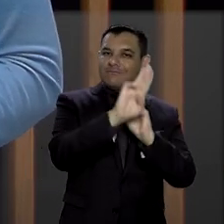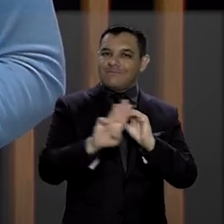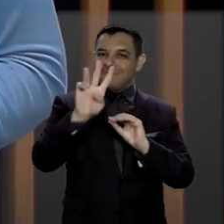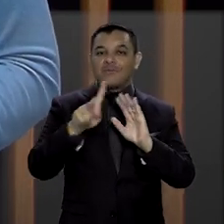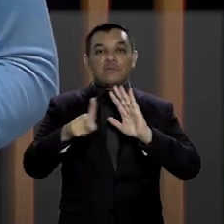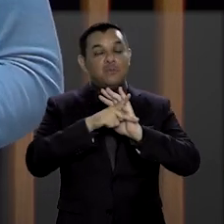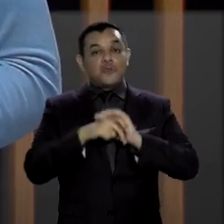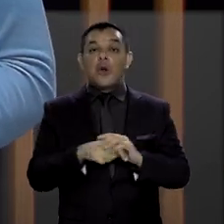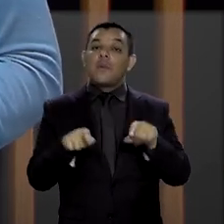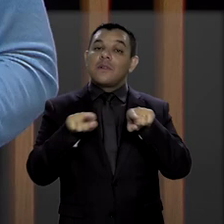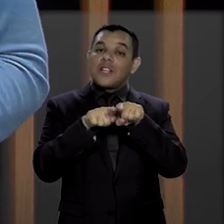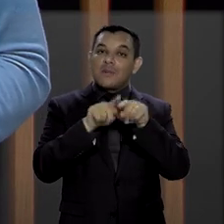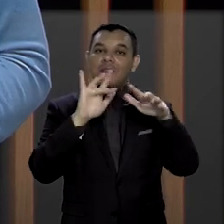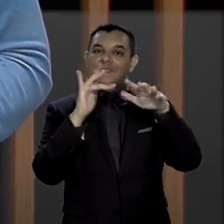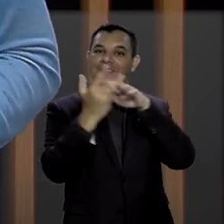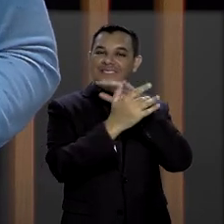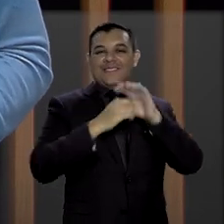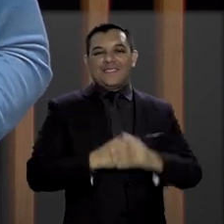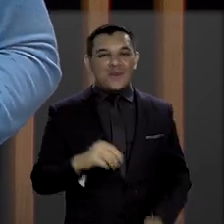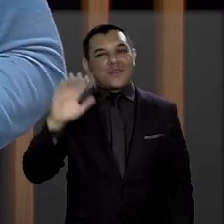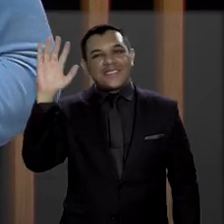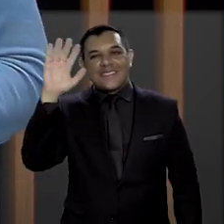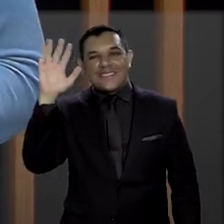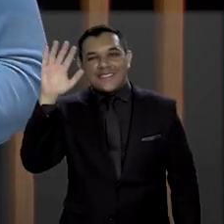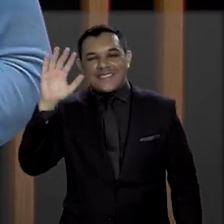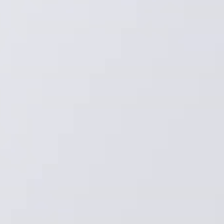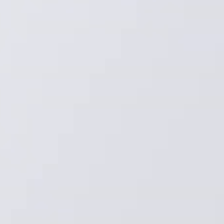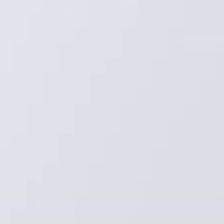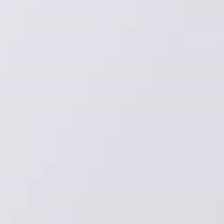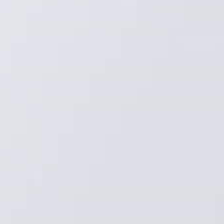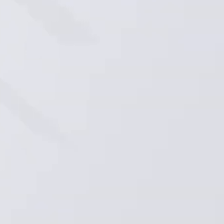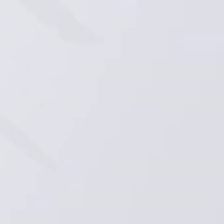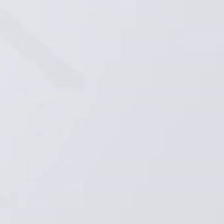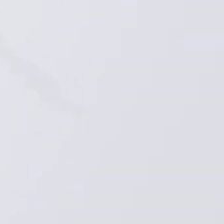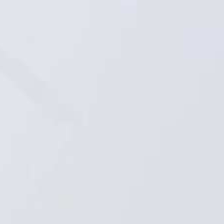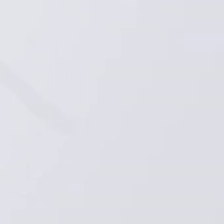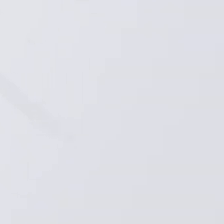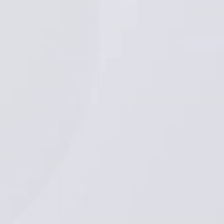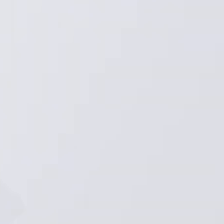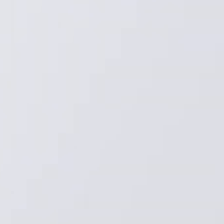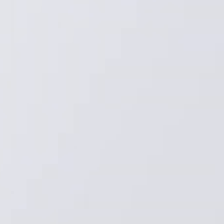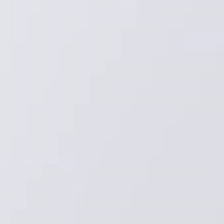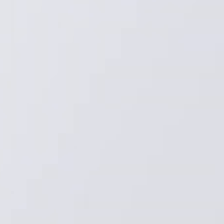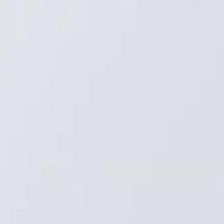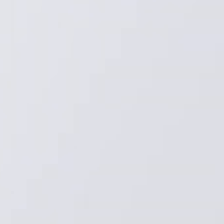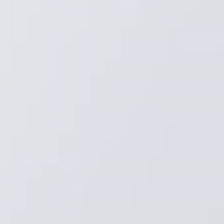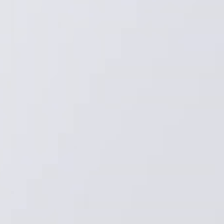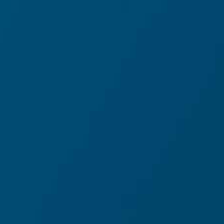STJ e nas nossas redes sociais. Até a próxima!